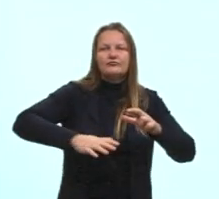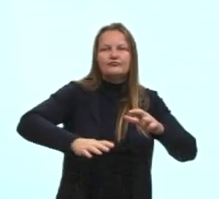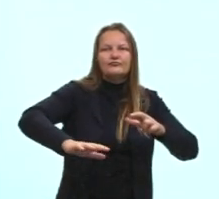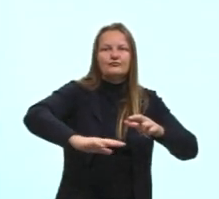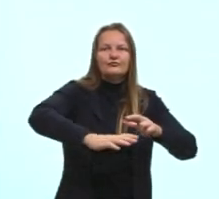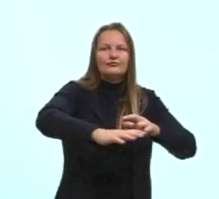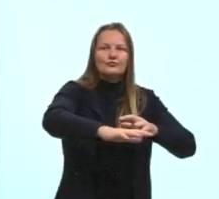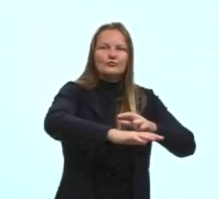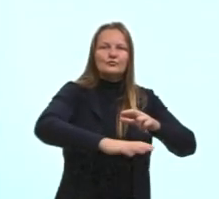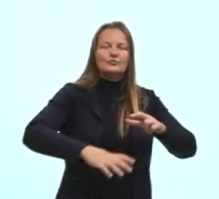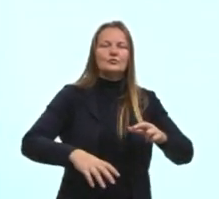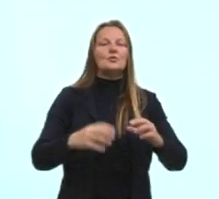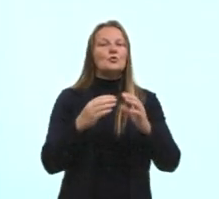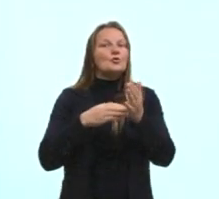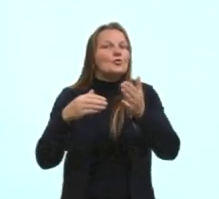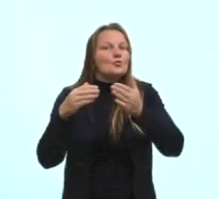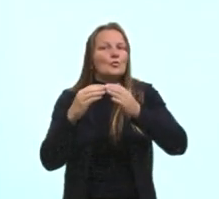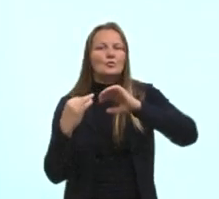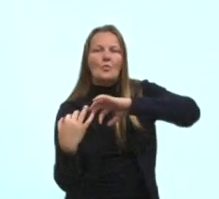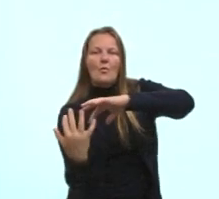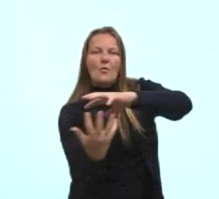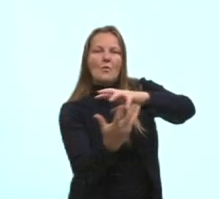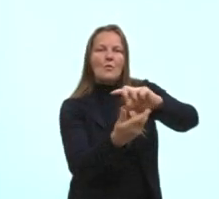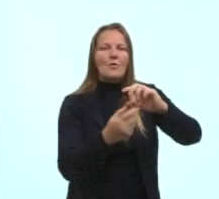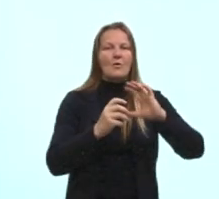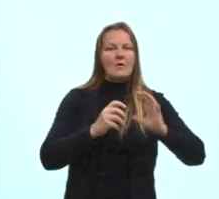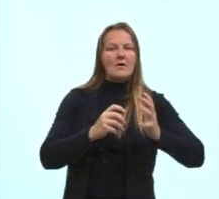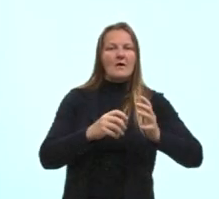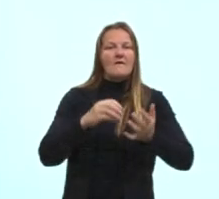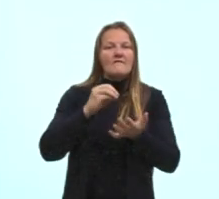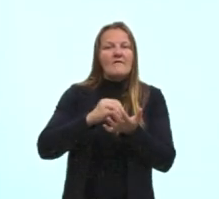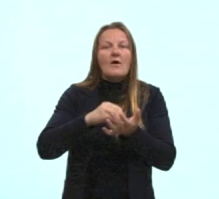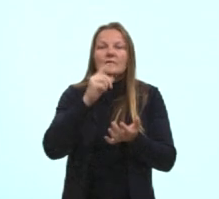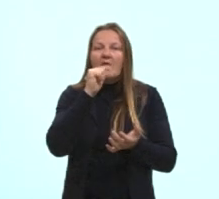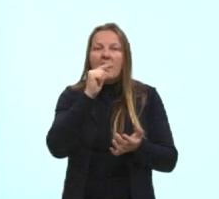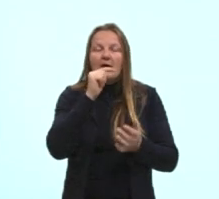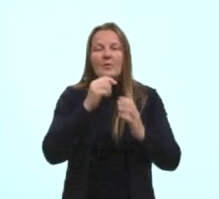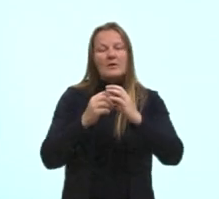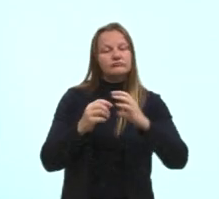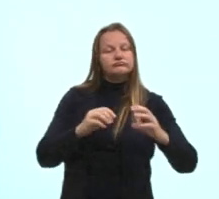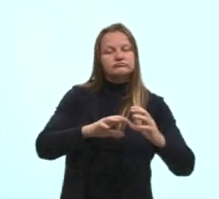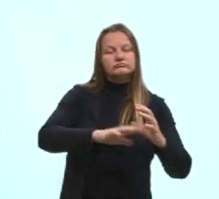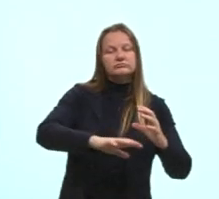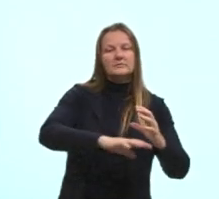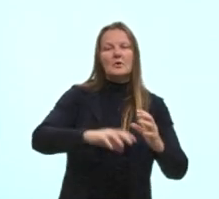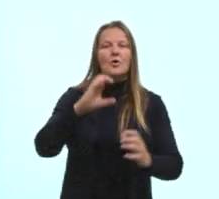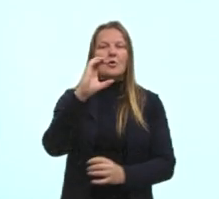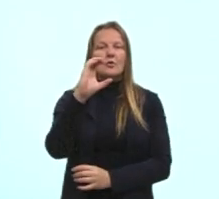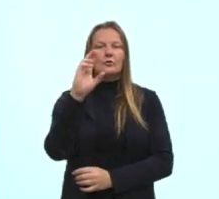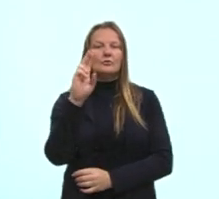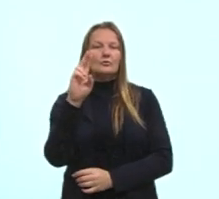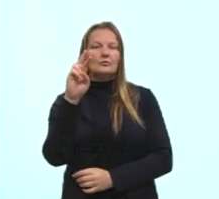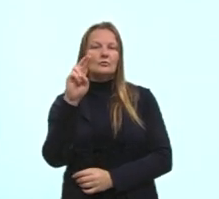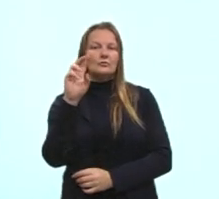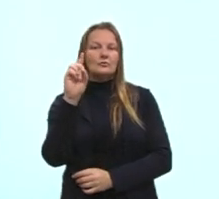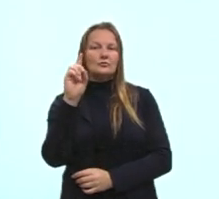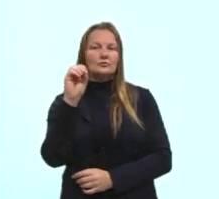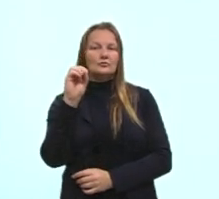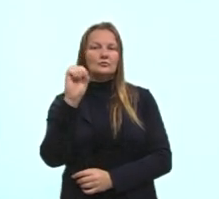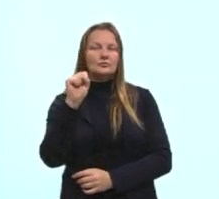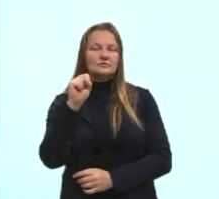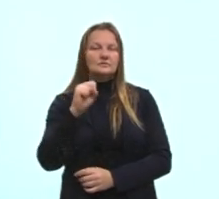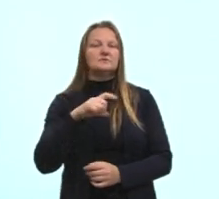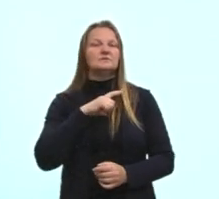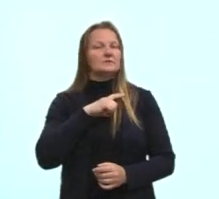toda o Oriente Médio vem justamente dessa região aqui onde nós temos os curdos né Nós vimos na aula lá da primavera